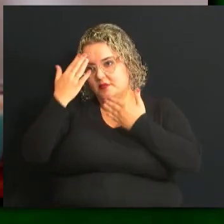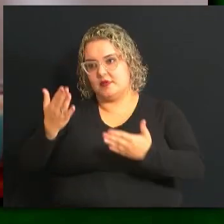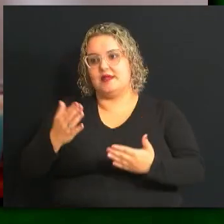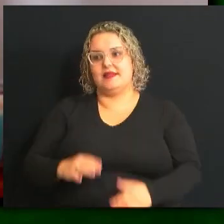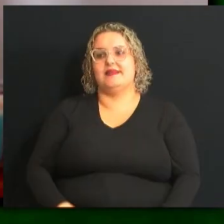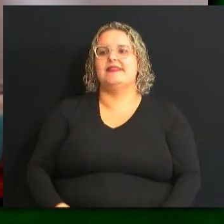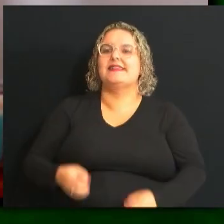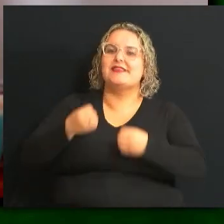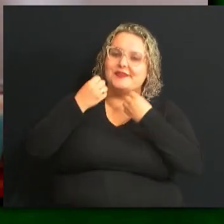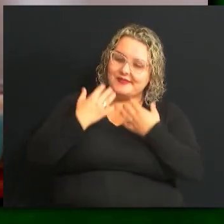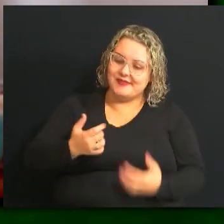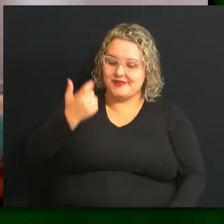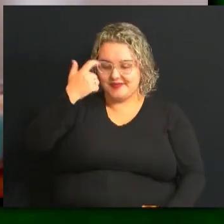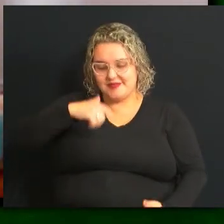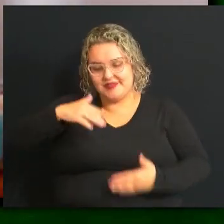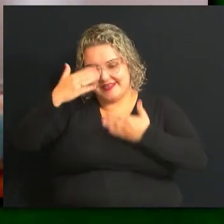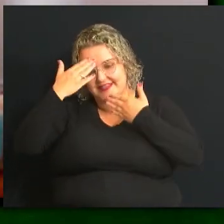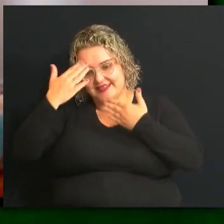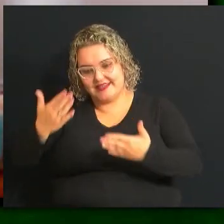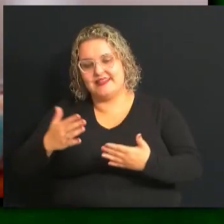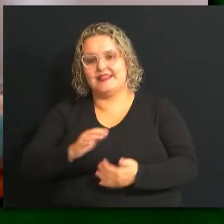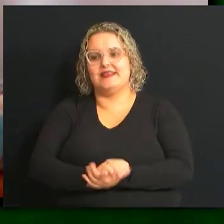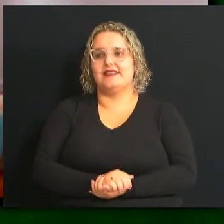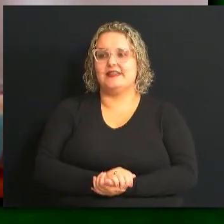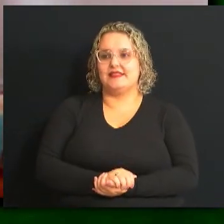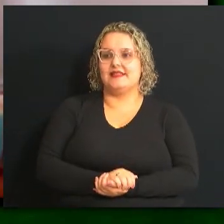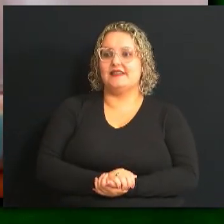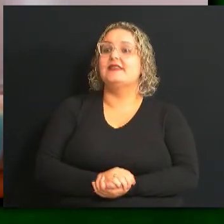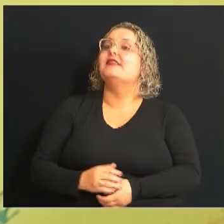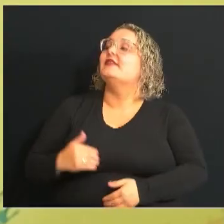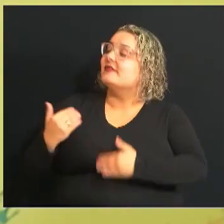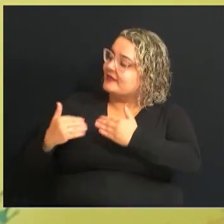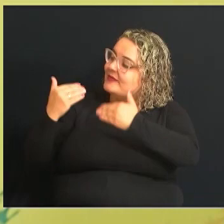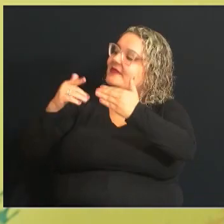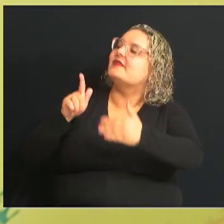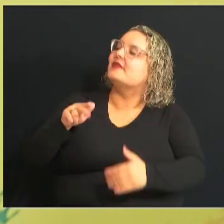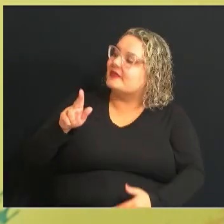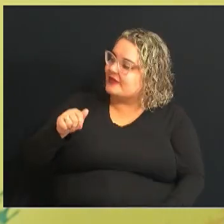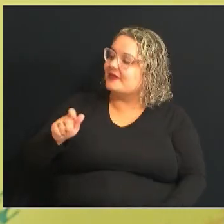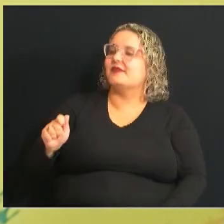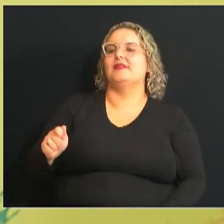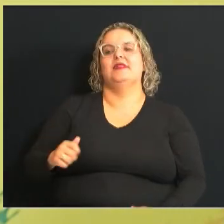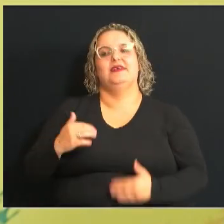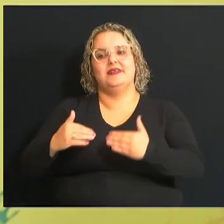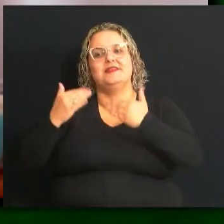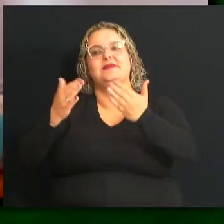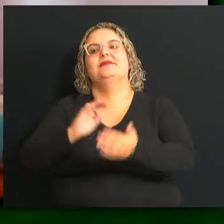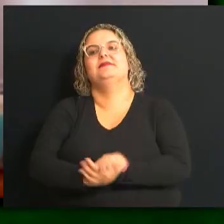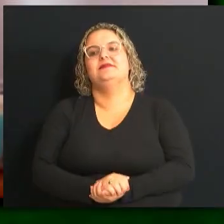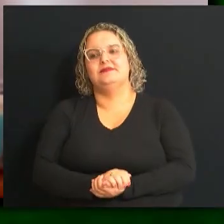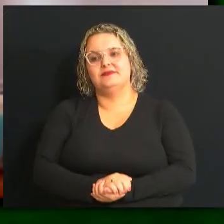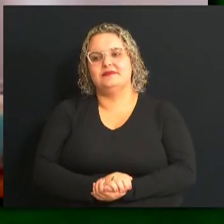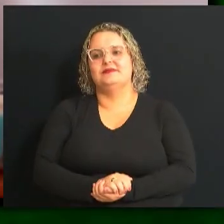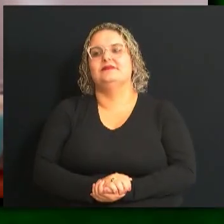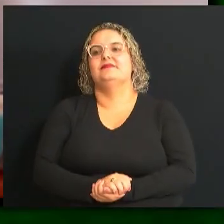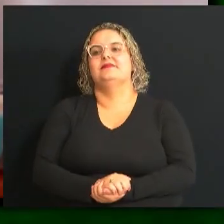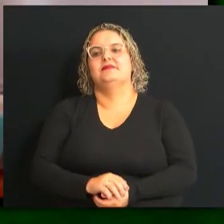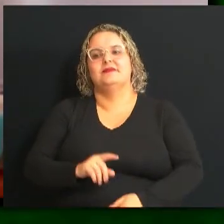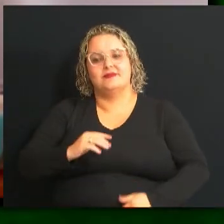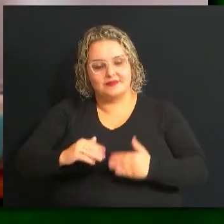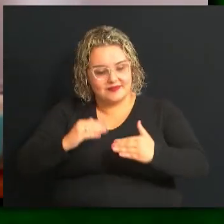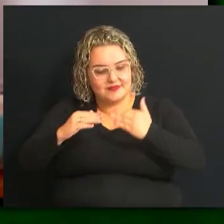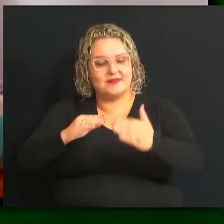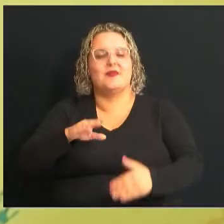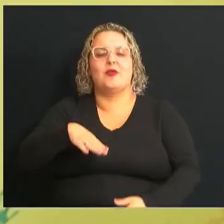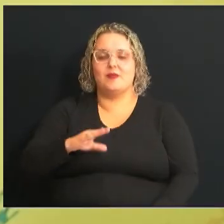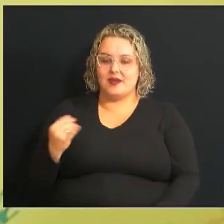eu que agradeço e... Vamos evoluindo, né, Gunga? Também. Vamos evoluindo, né? É o mais importante. Vamos evoluindo.